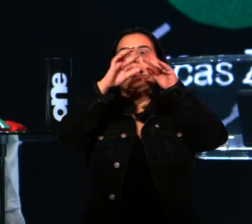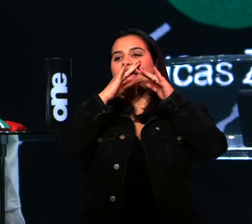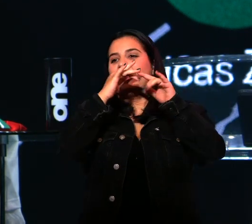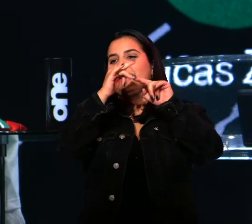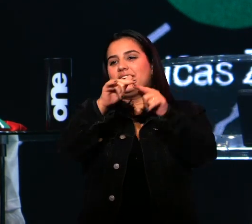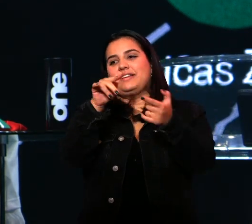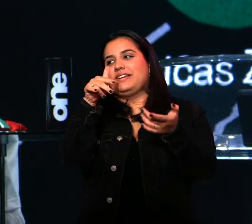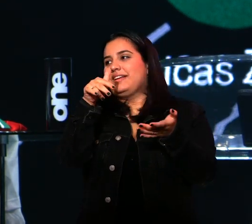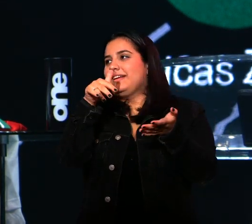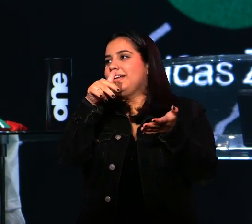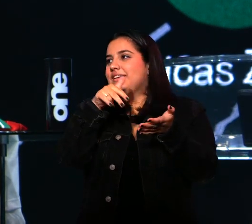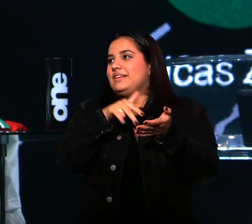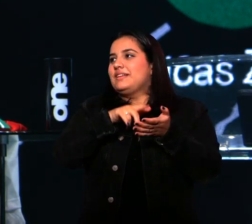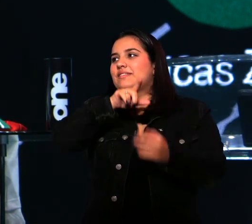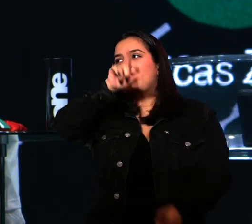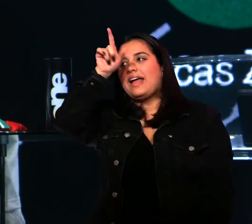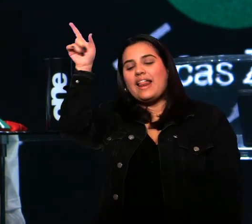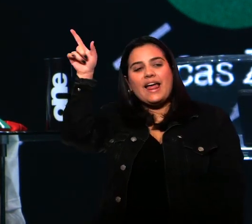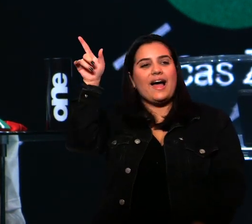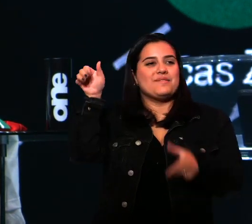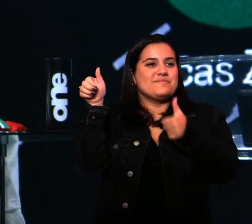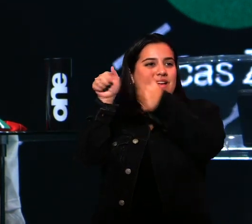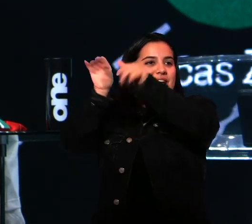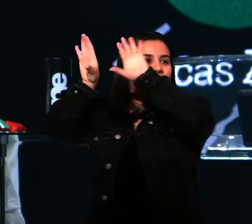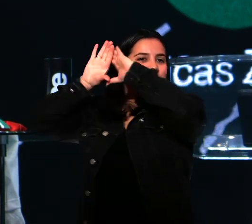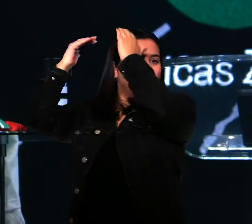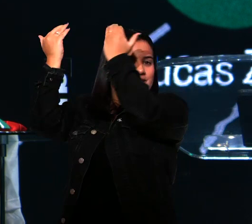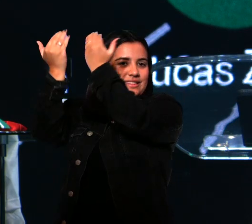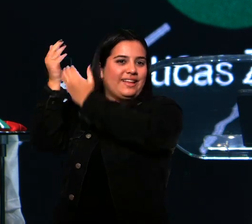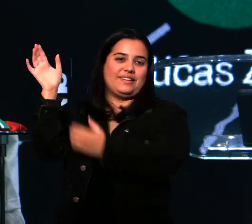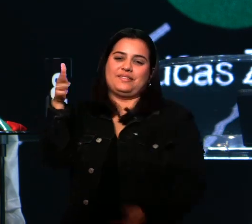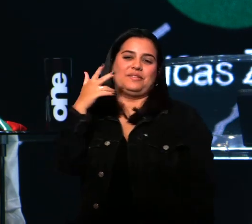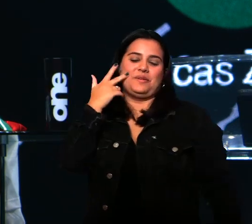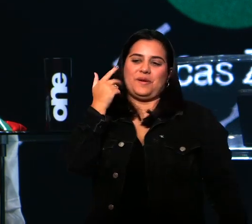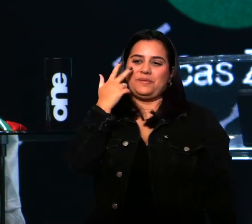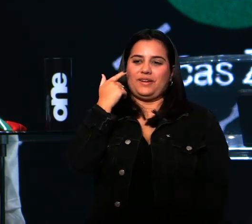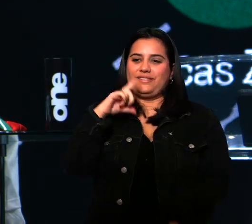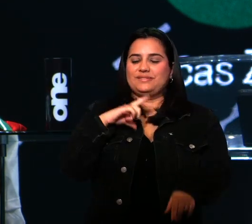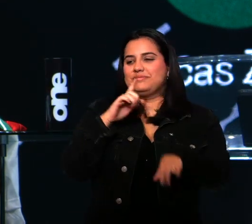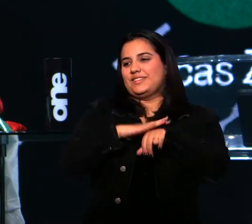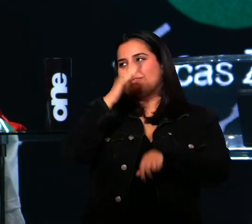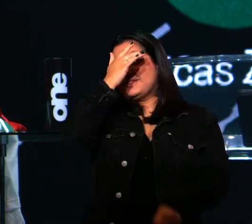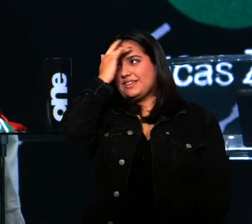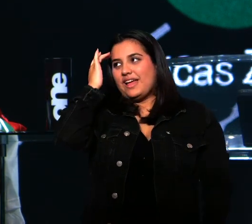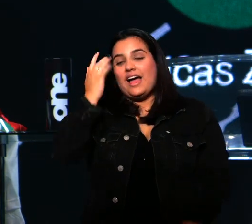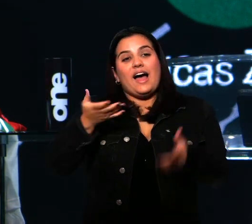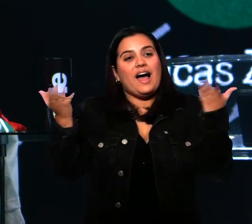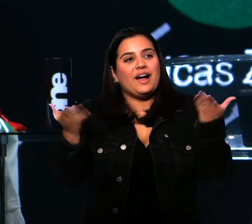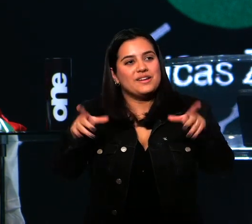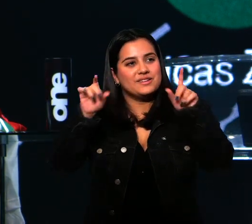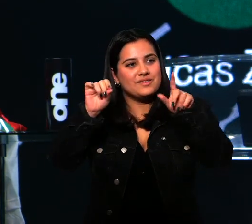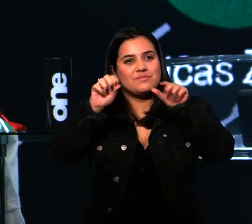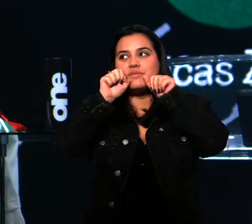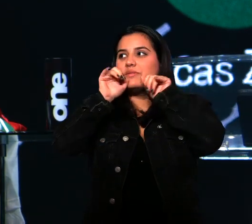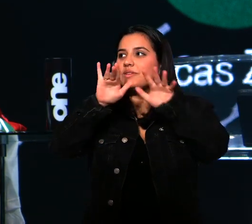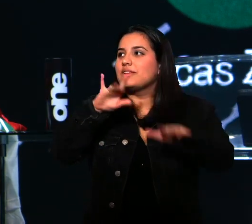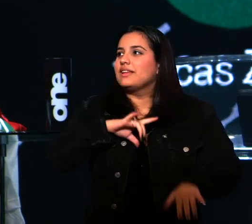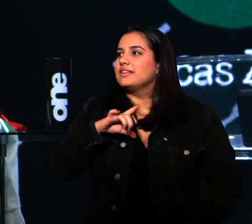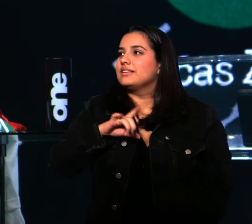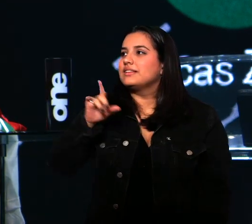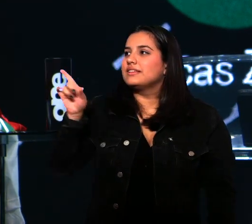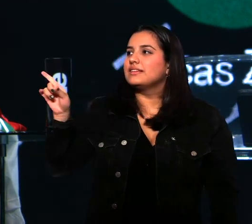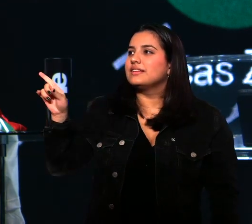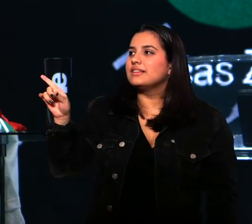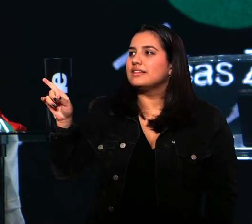fica no Batel, perto de outro estádio, né? É natural ter mais gente. Agora, gente, vamos cooperar, vamos abençoar os irmãos. Tem alguém desse aqui